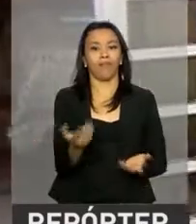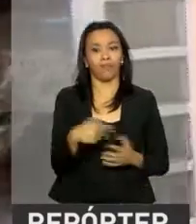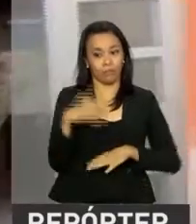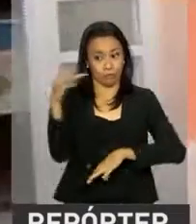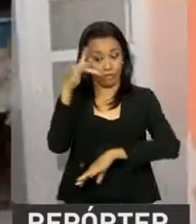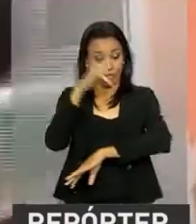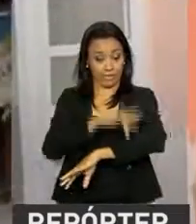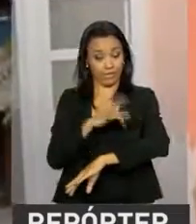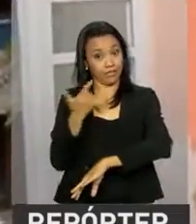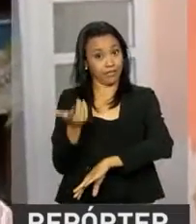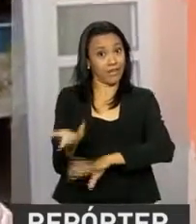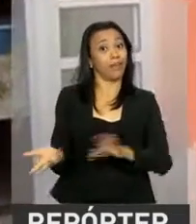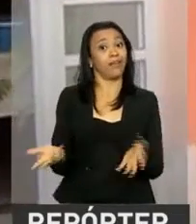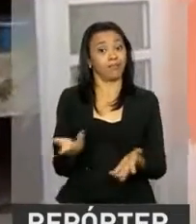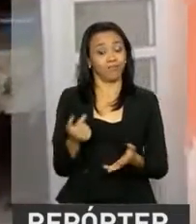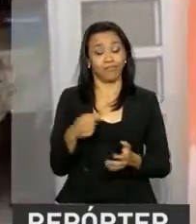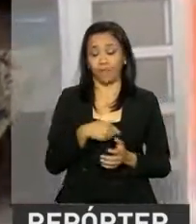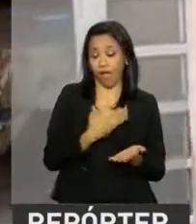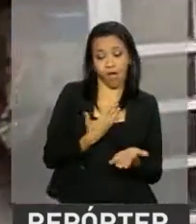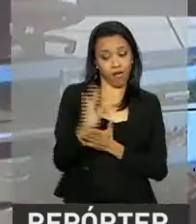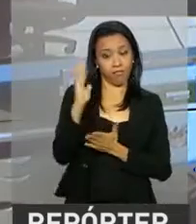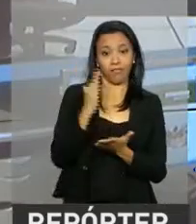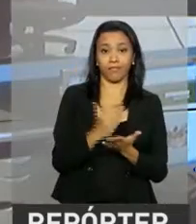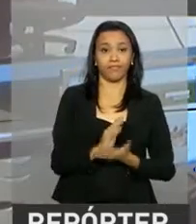bater aí na porta, não vai deixar entrar. Não, de jeito nenhum, pô.